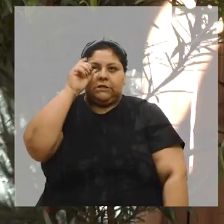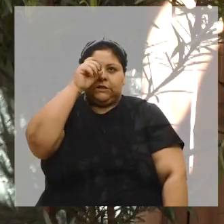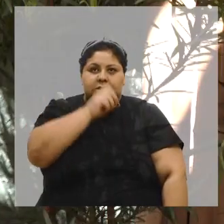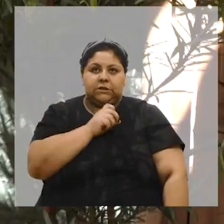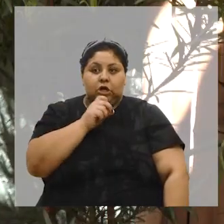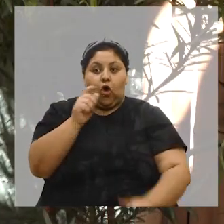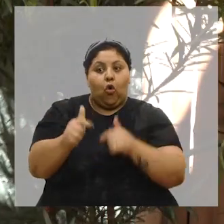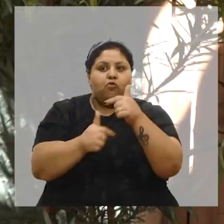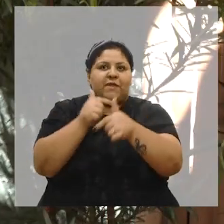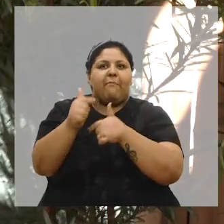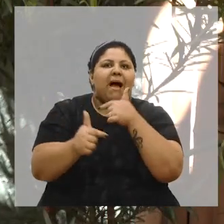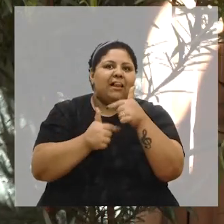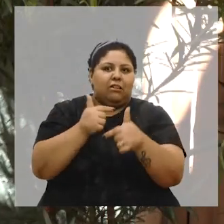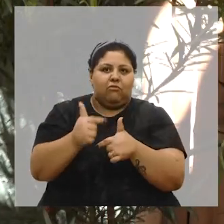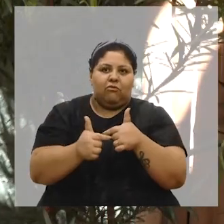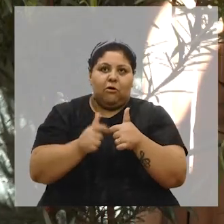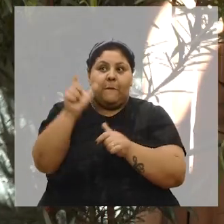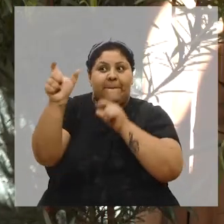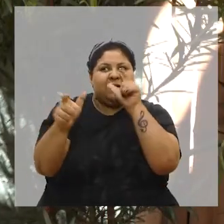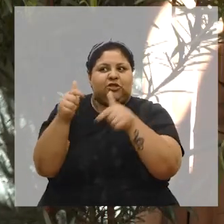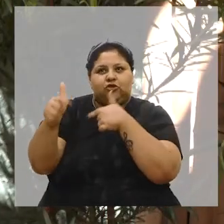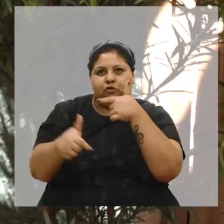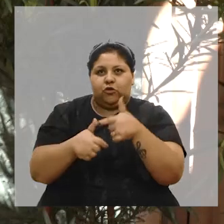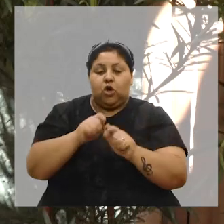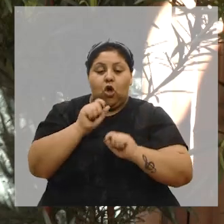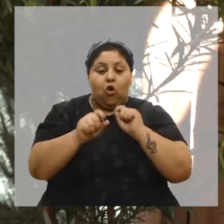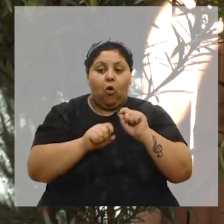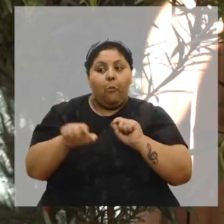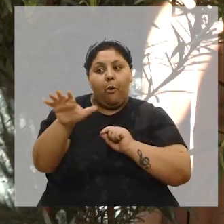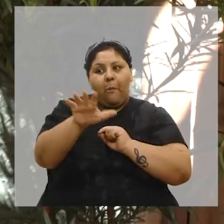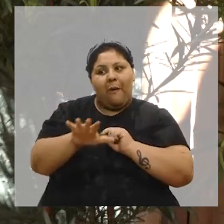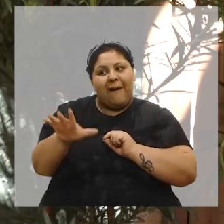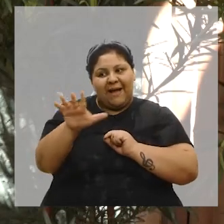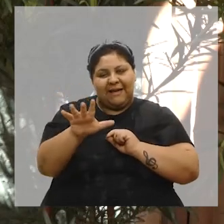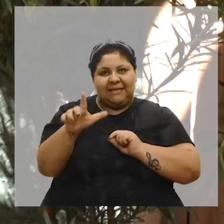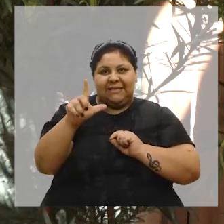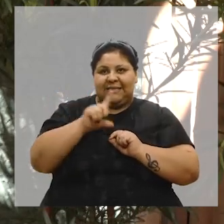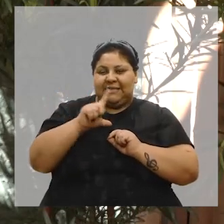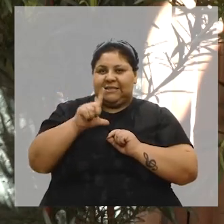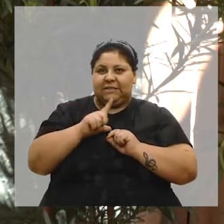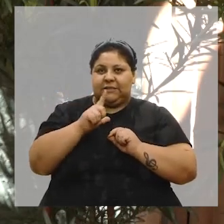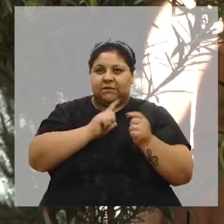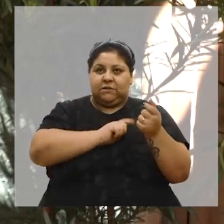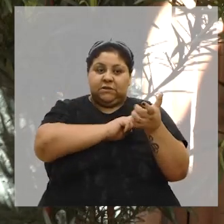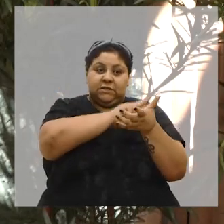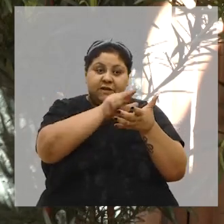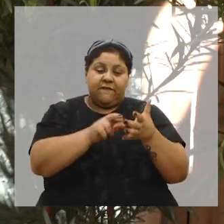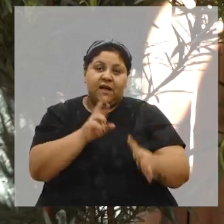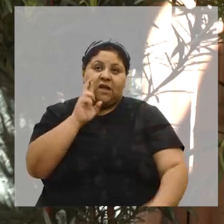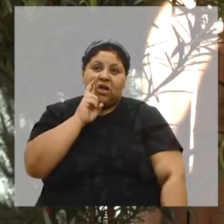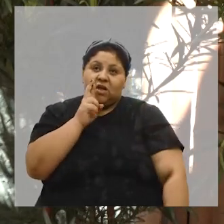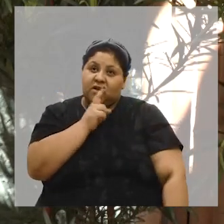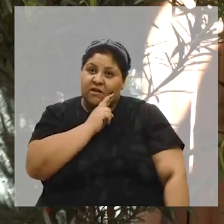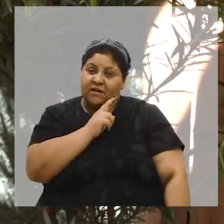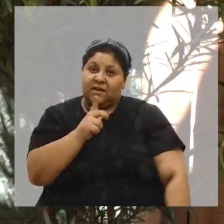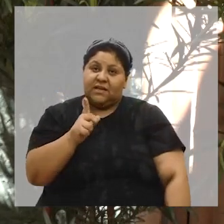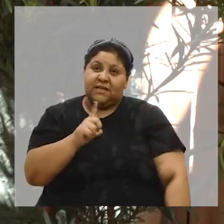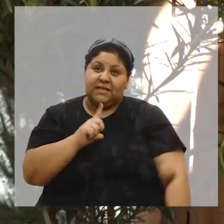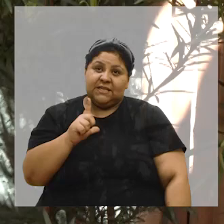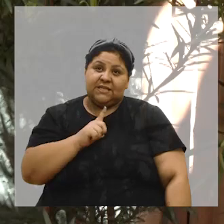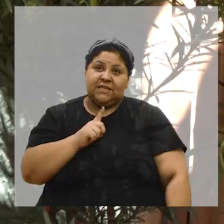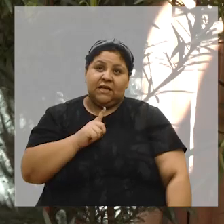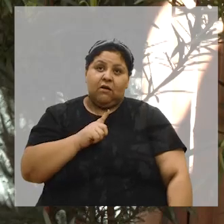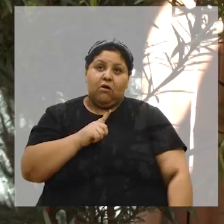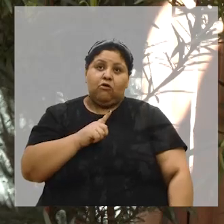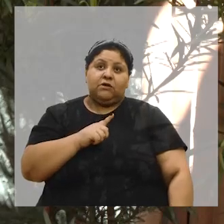mais dificuldade com a mão de obra, né? Porque eu acho que como é um setor, assim, que existem vários restaurantes,